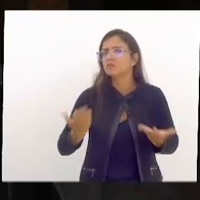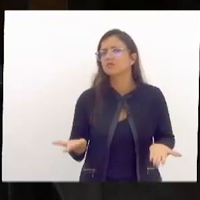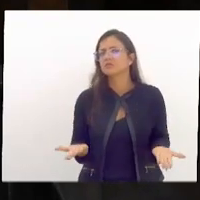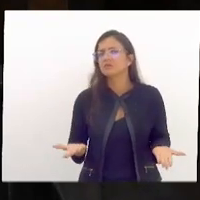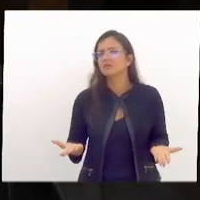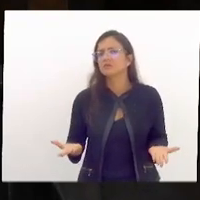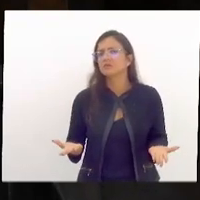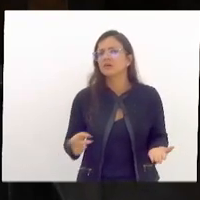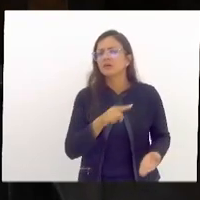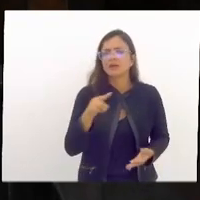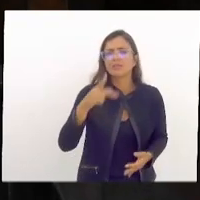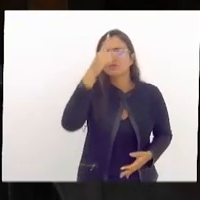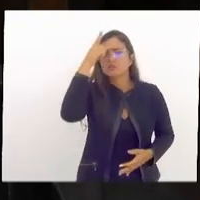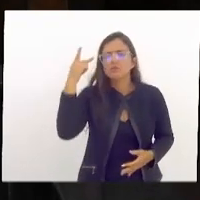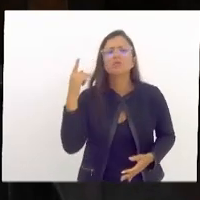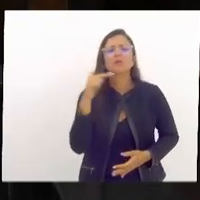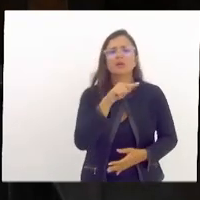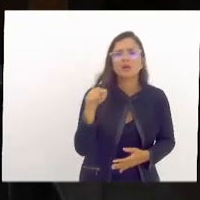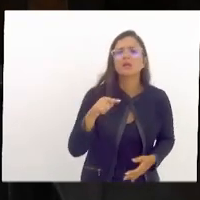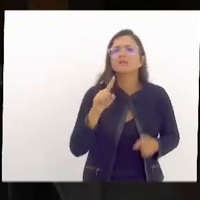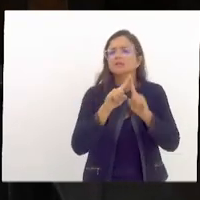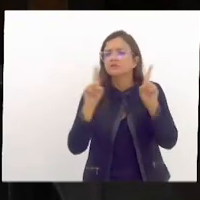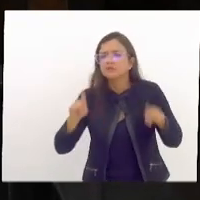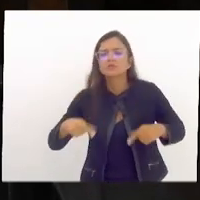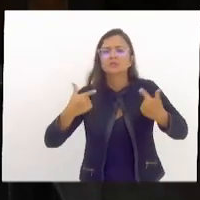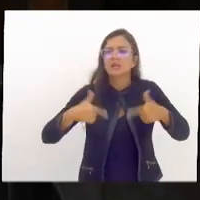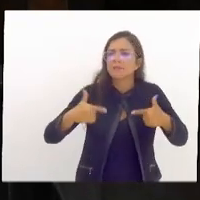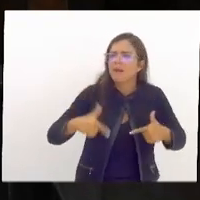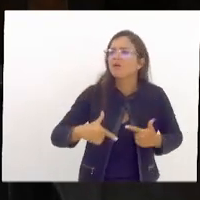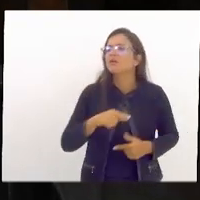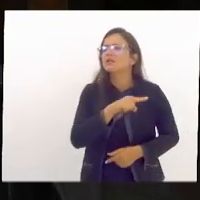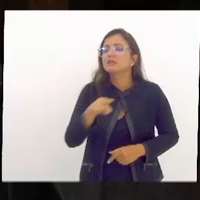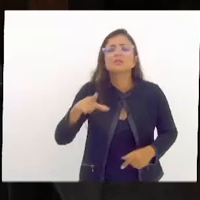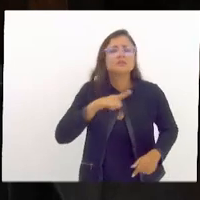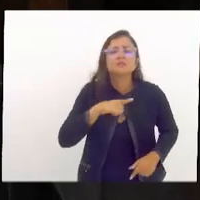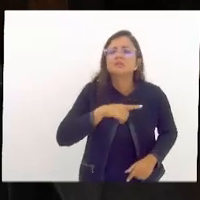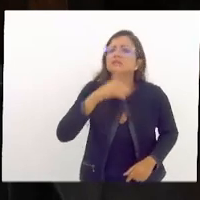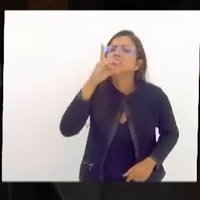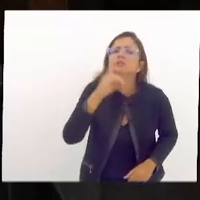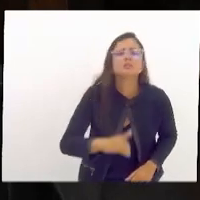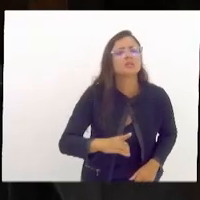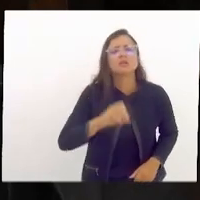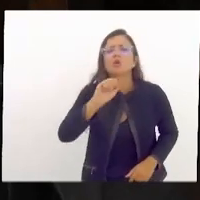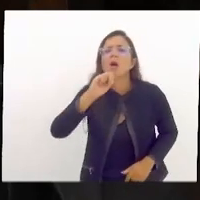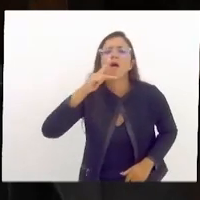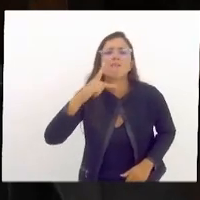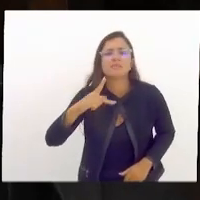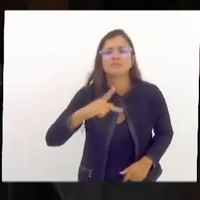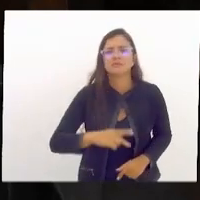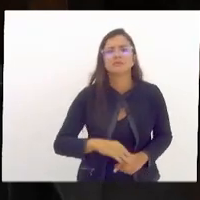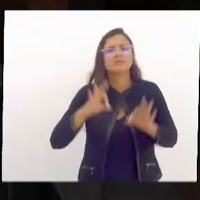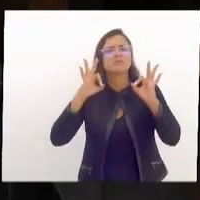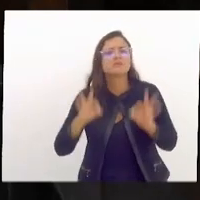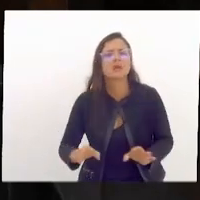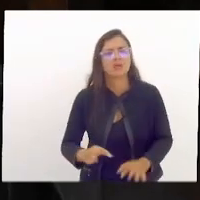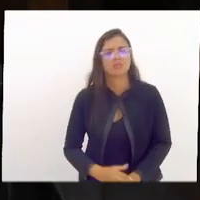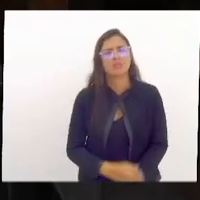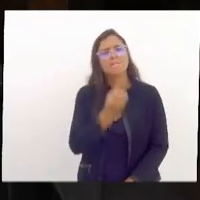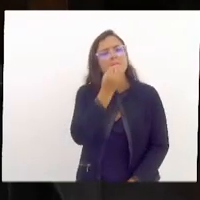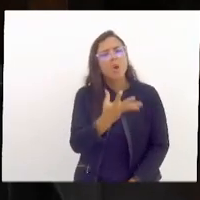os contribuintes, todos os servidores, todos os trabalhadores tenham uma aposentadoria digna e